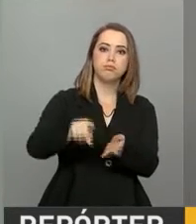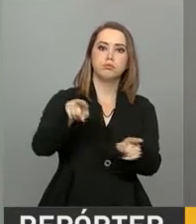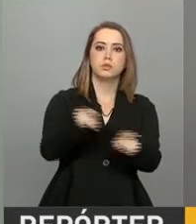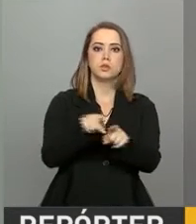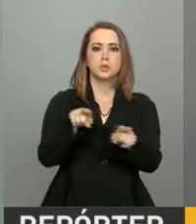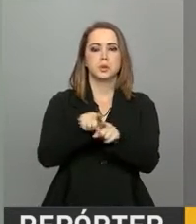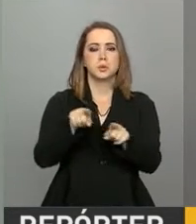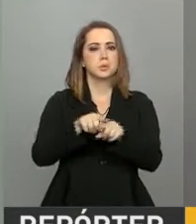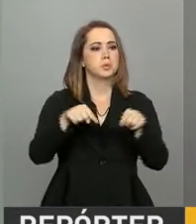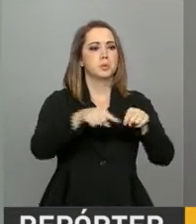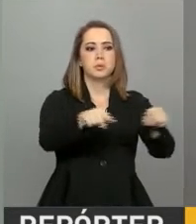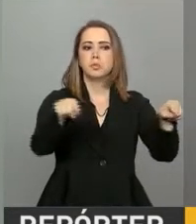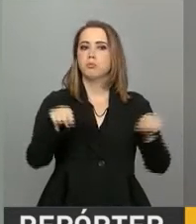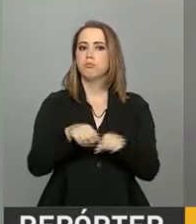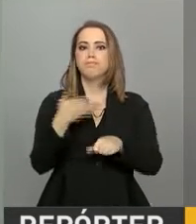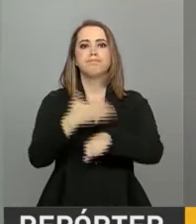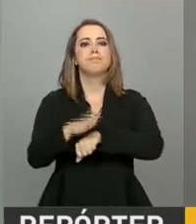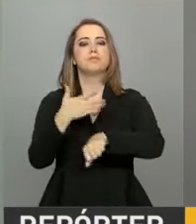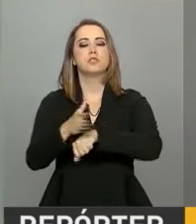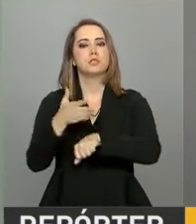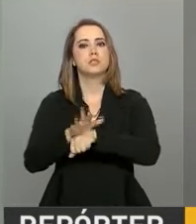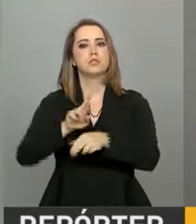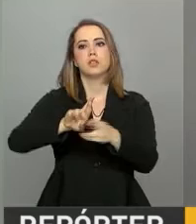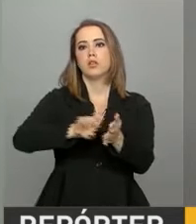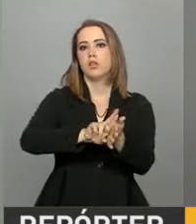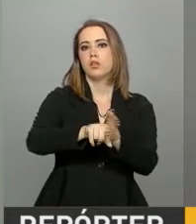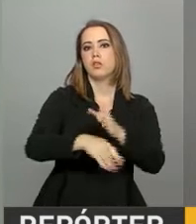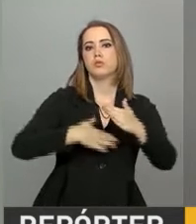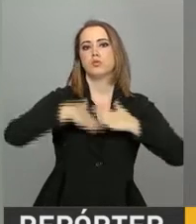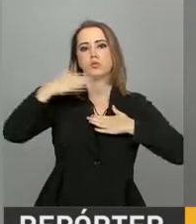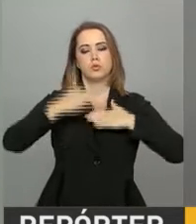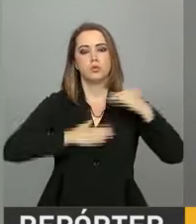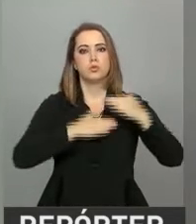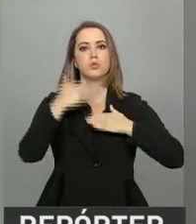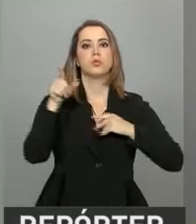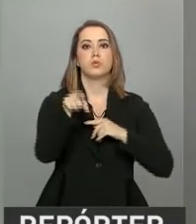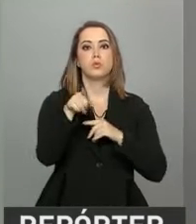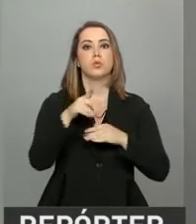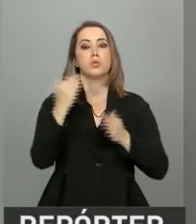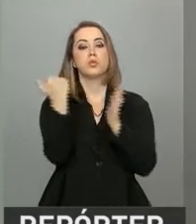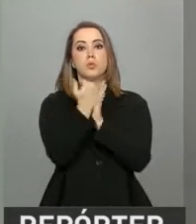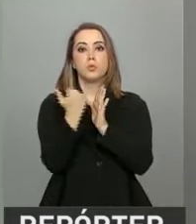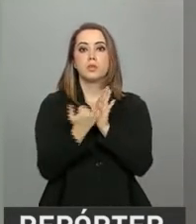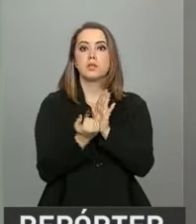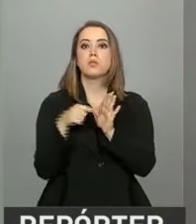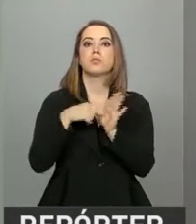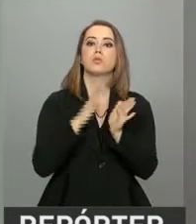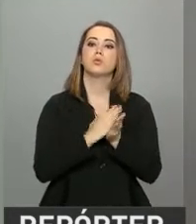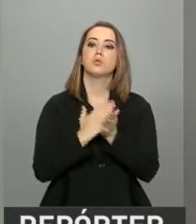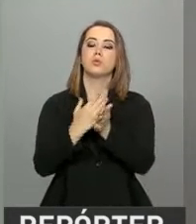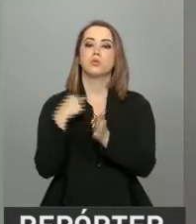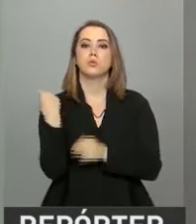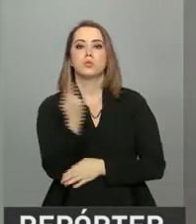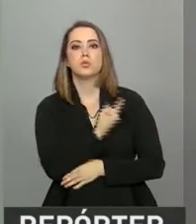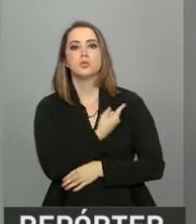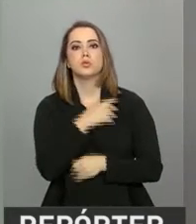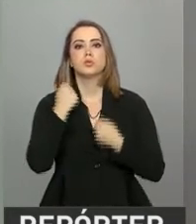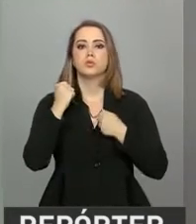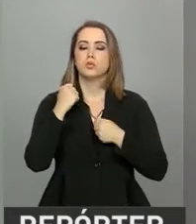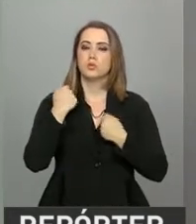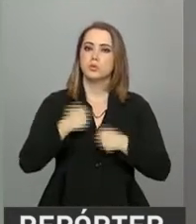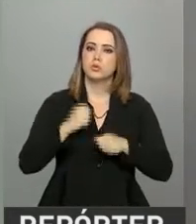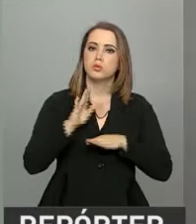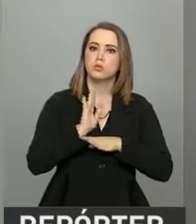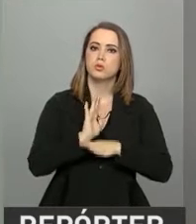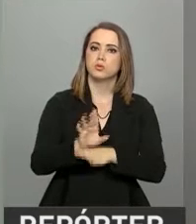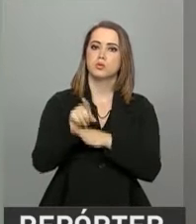de equipamentos, suporte para equipe multidisciplinar. Então, com esse projeto, a gente conseguiu dar um melhor suporte